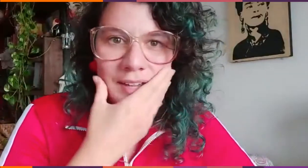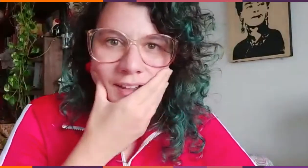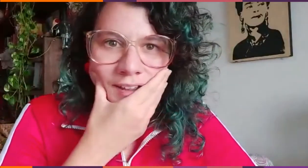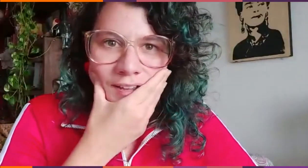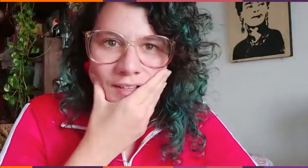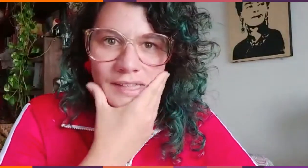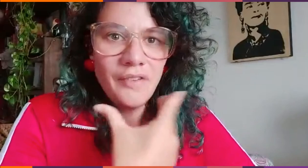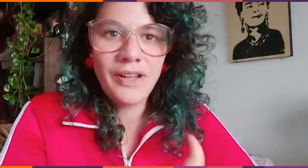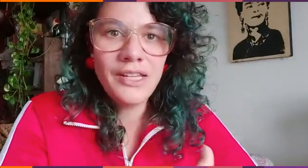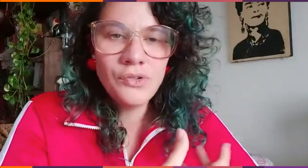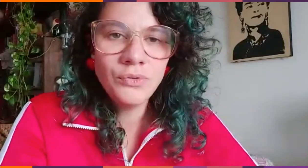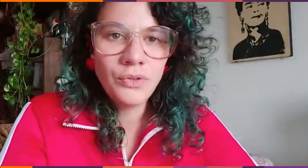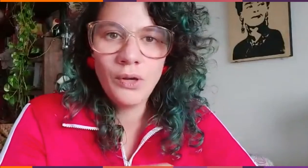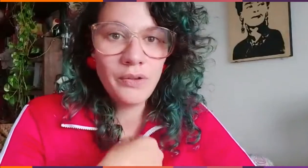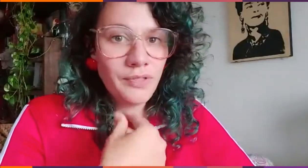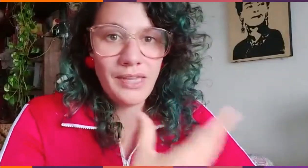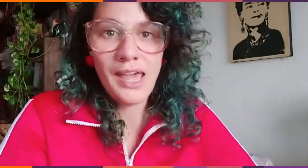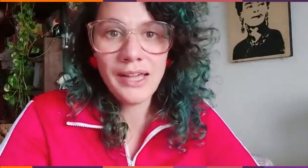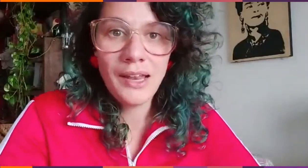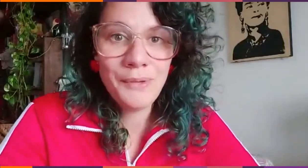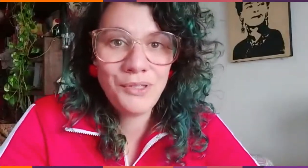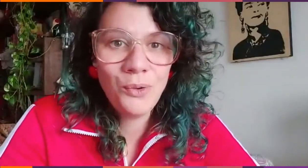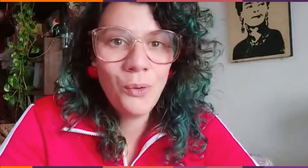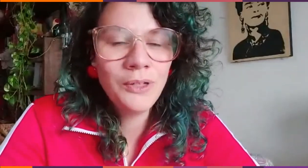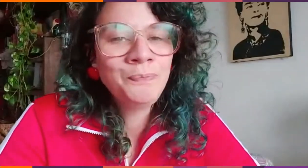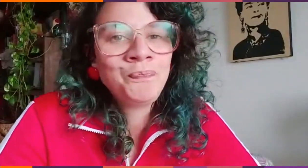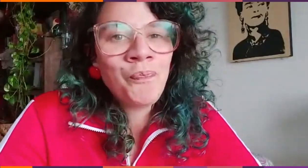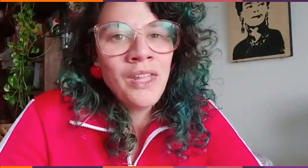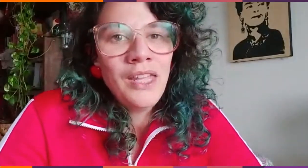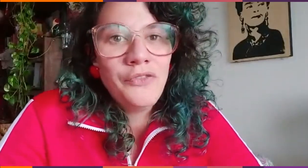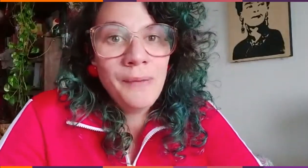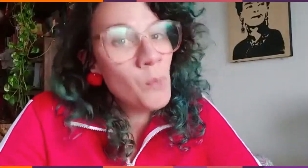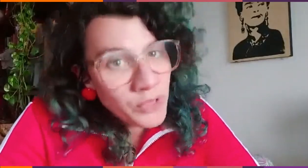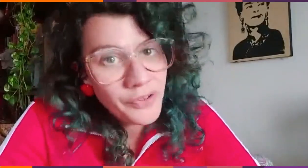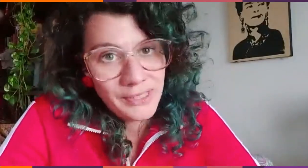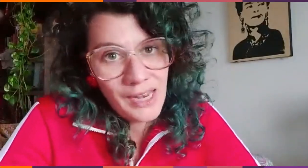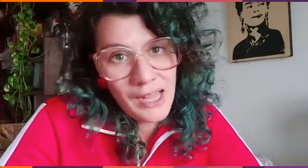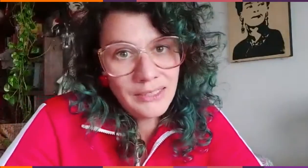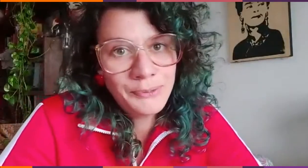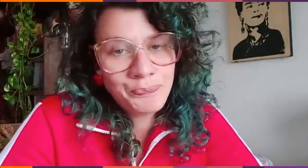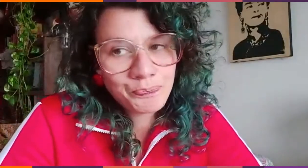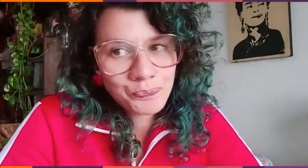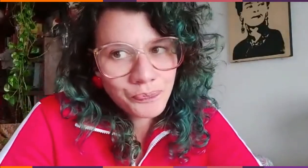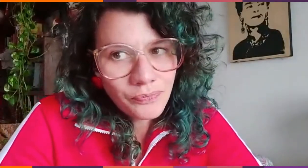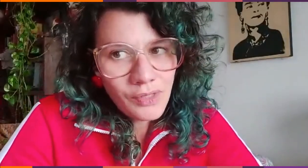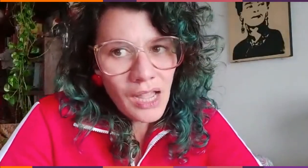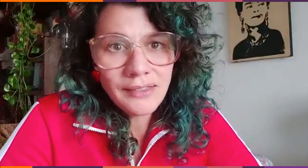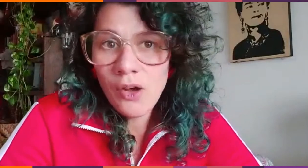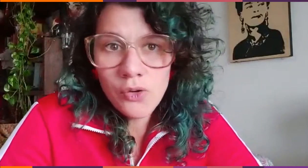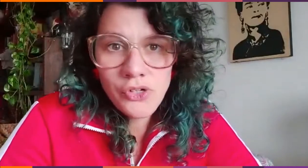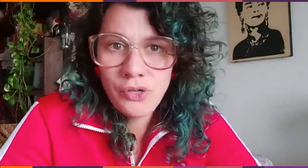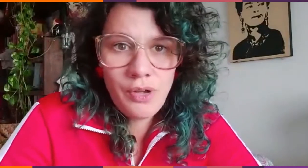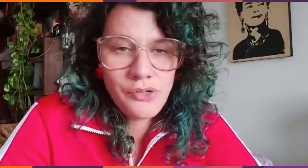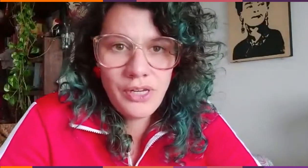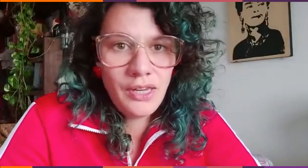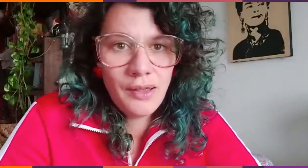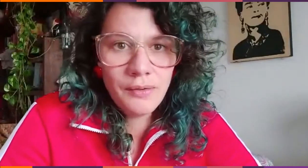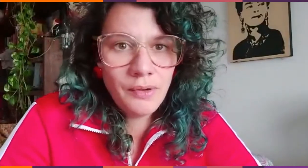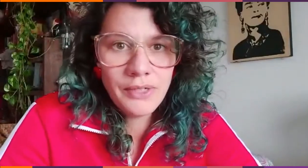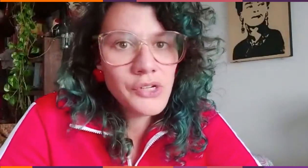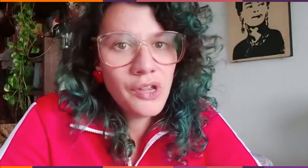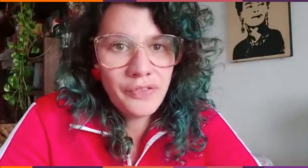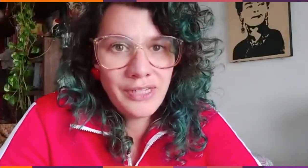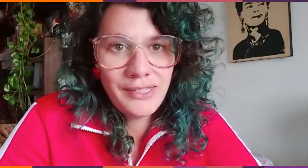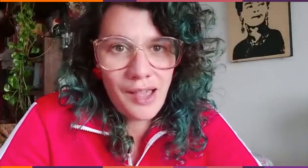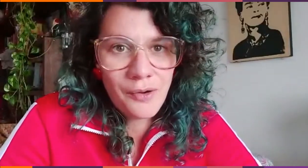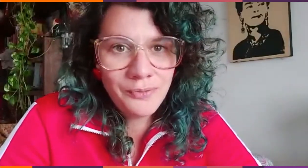para aqui que tava ali junto que você é aquela pessoa eu fico muito chato nada até hoje eu